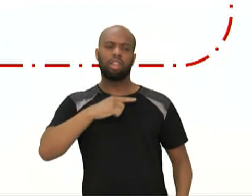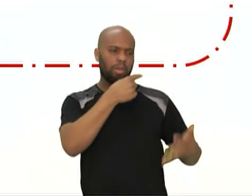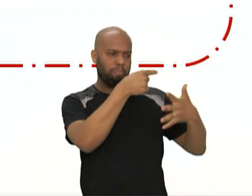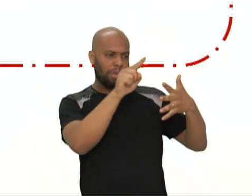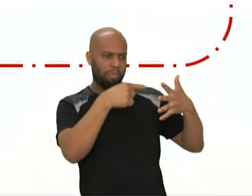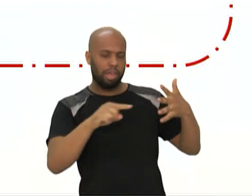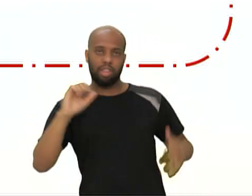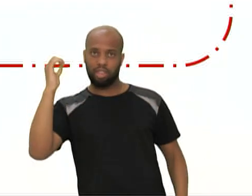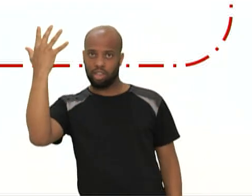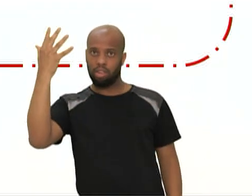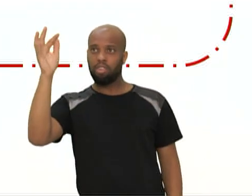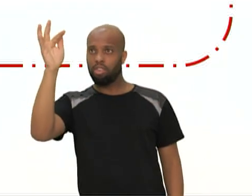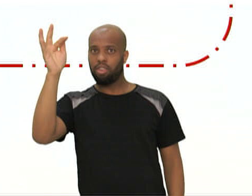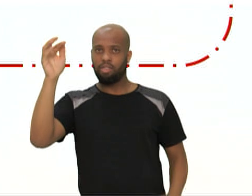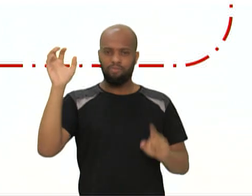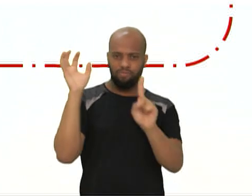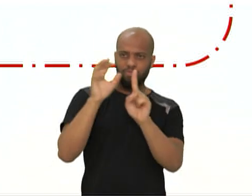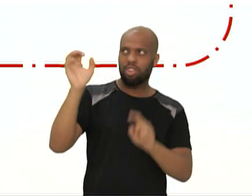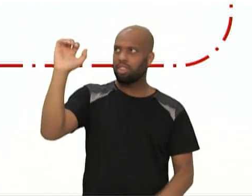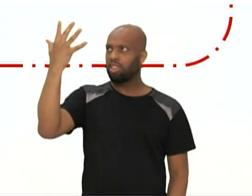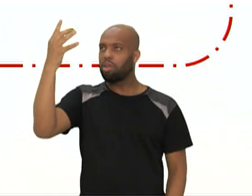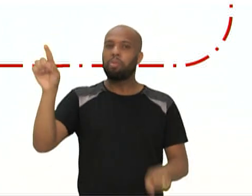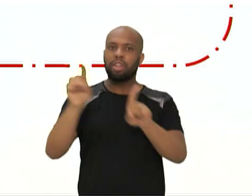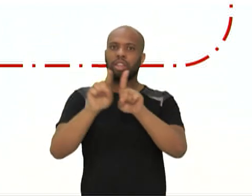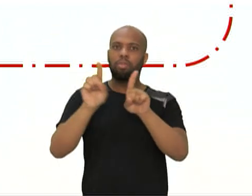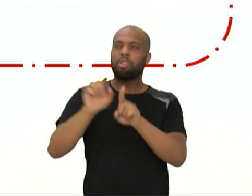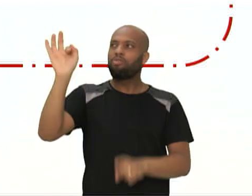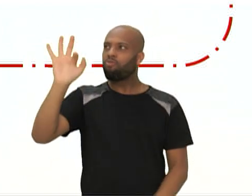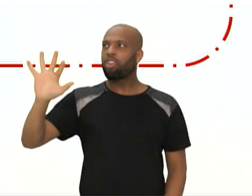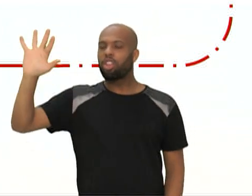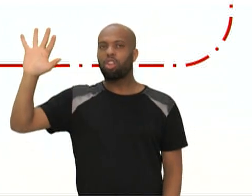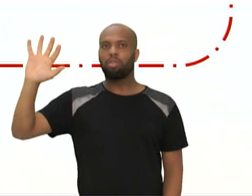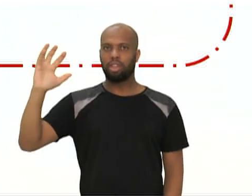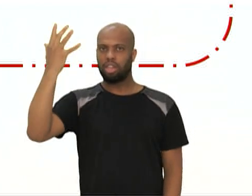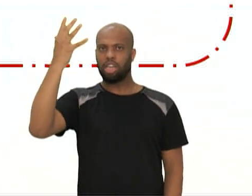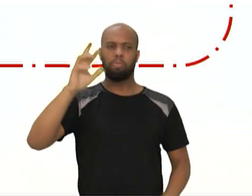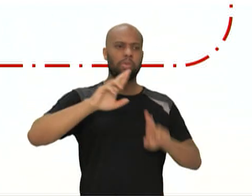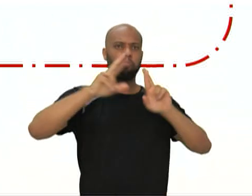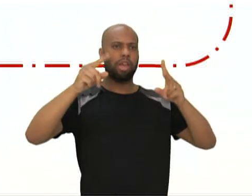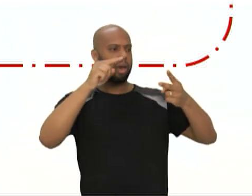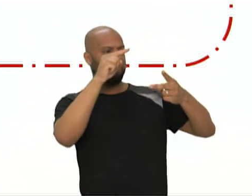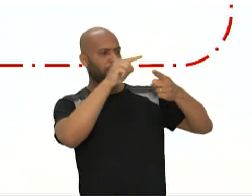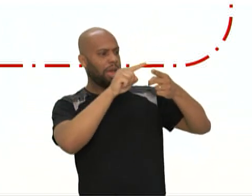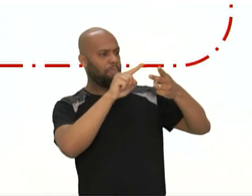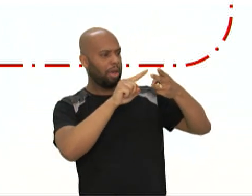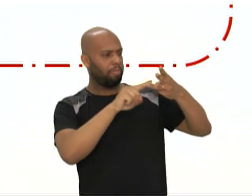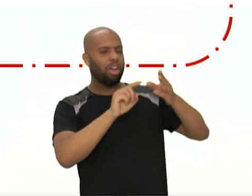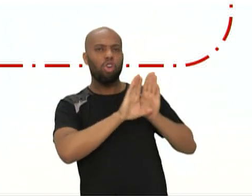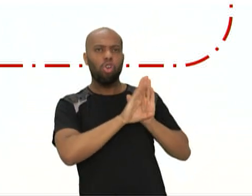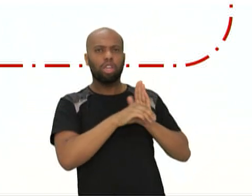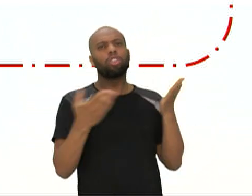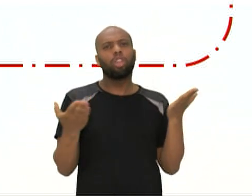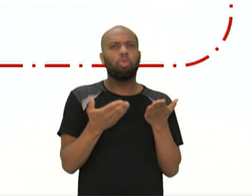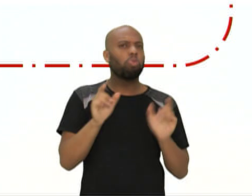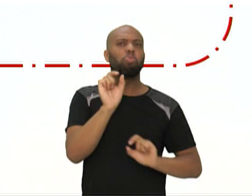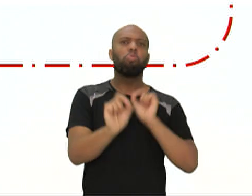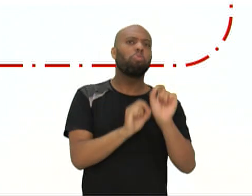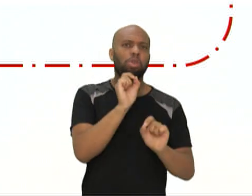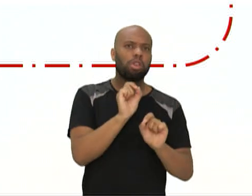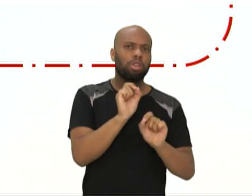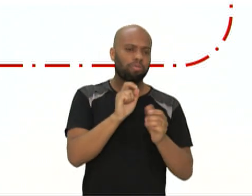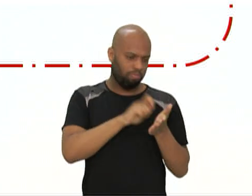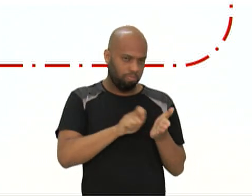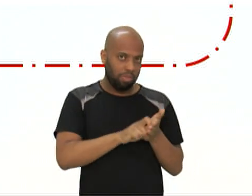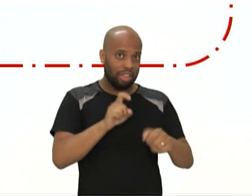elementos climáticos, fatores climáticos e fenômenos climáticos? Qual é a diferença entre esses três conceitos que a gente abordou aqui no início da